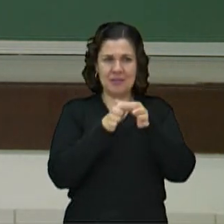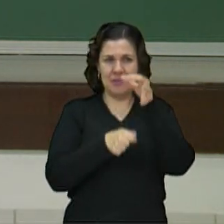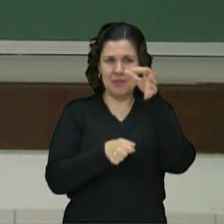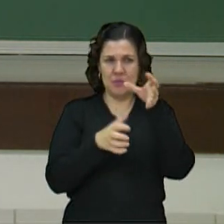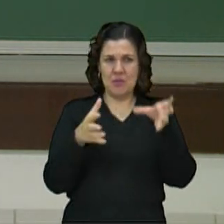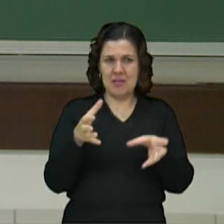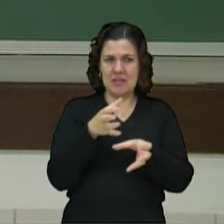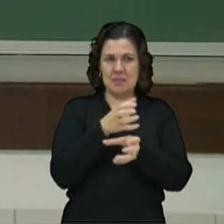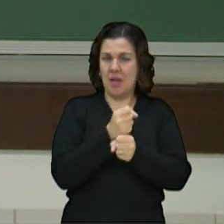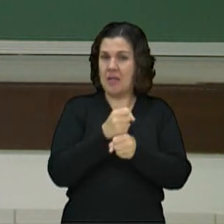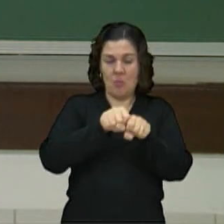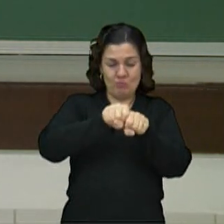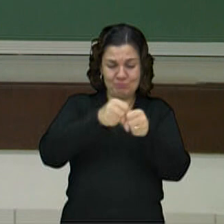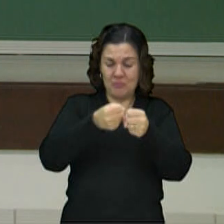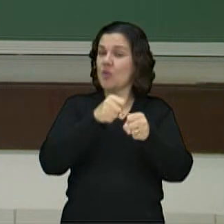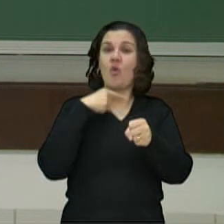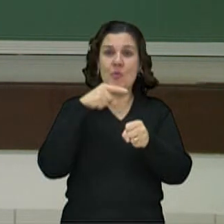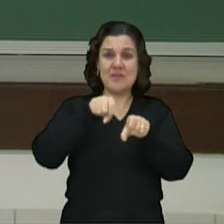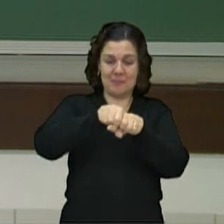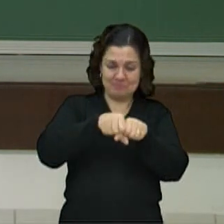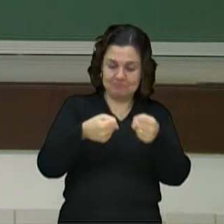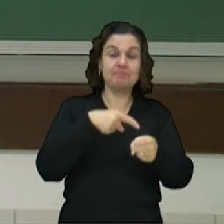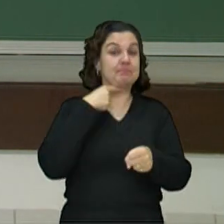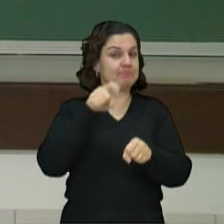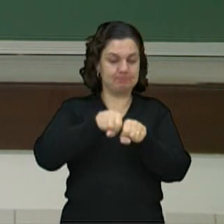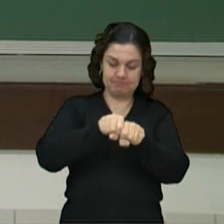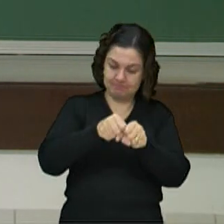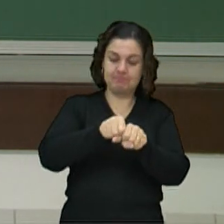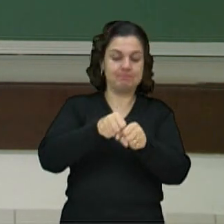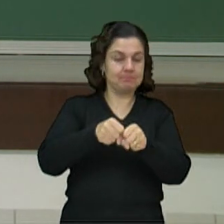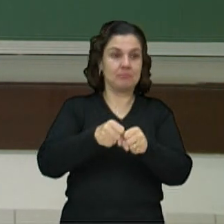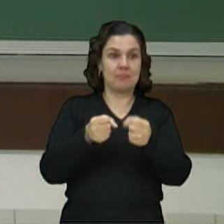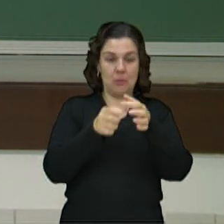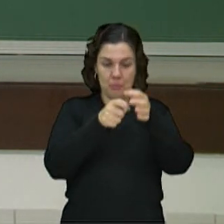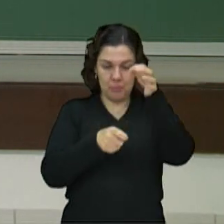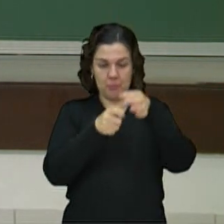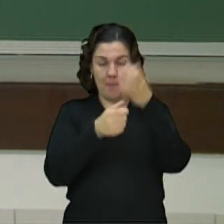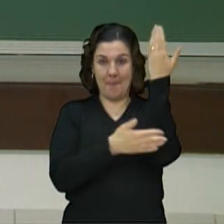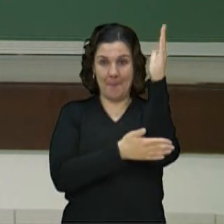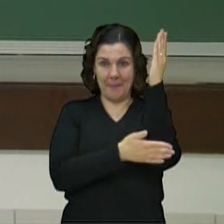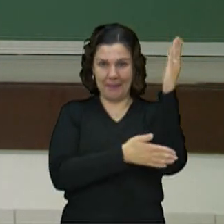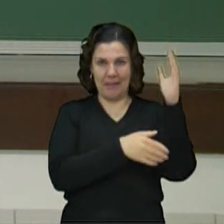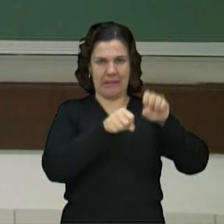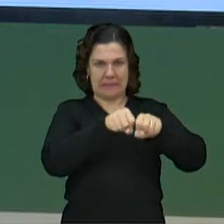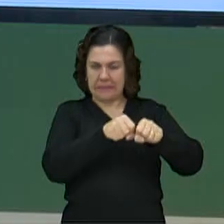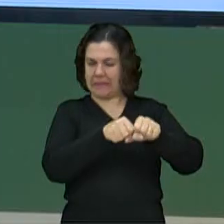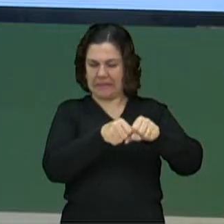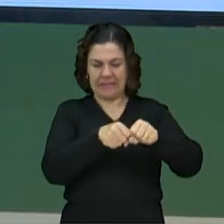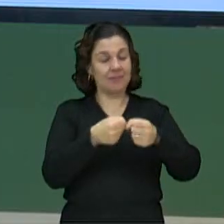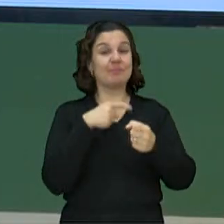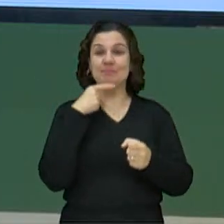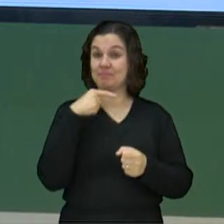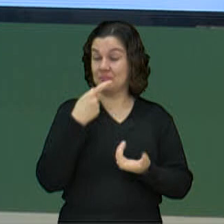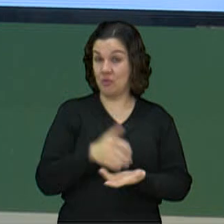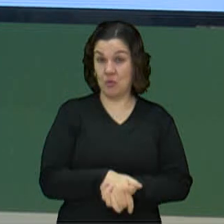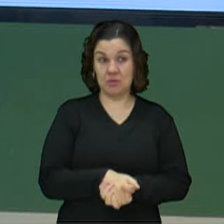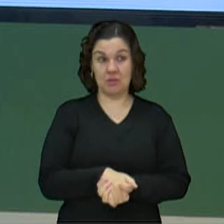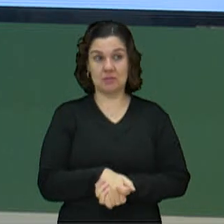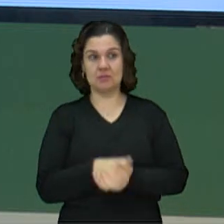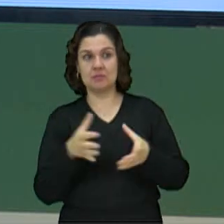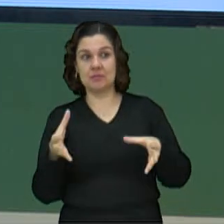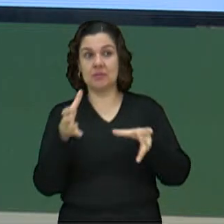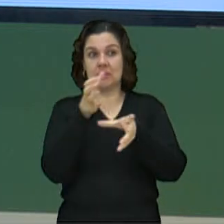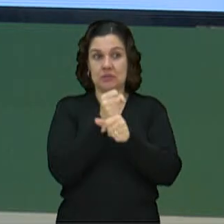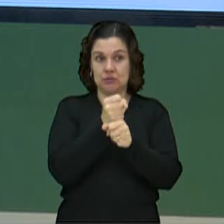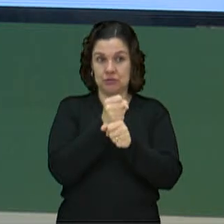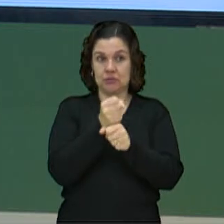uma união inquebrável. Quando você tem, então, muitos pedaços de madeira, muitos palitos, muitos gravetos, muitos galhos reunidos. Isso